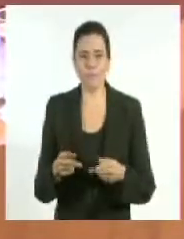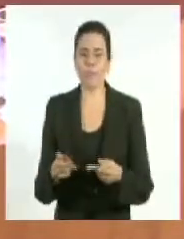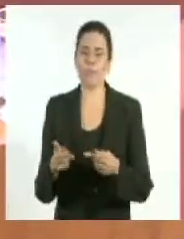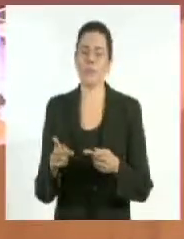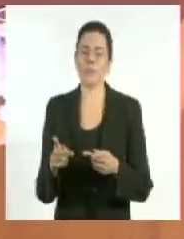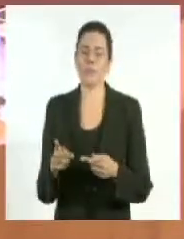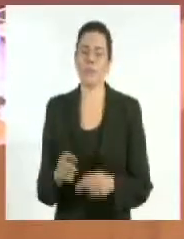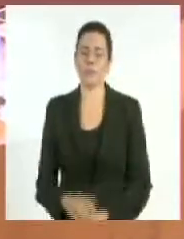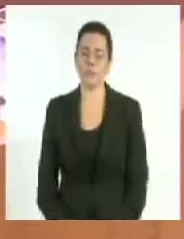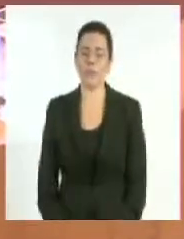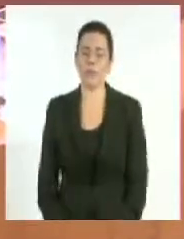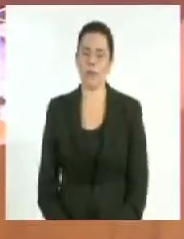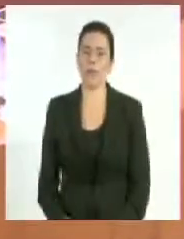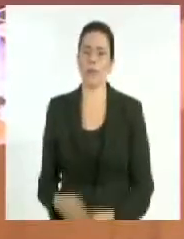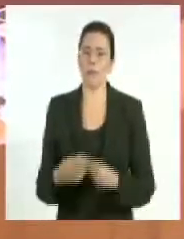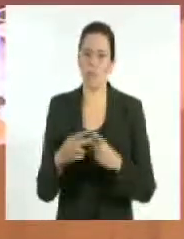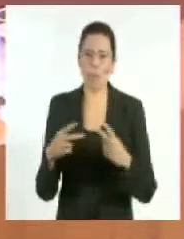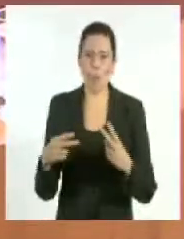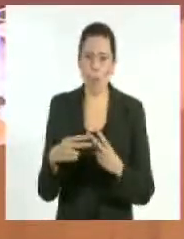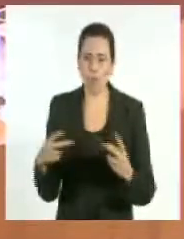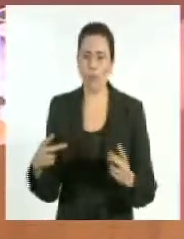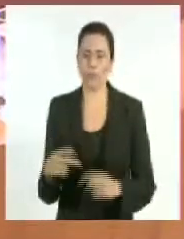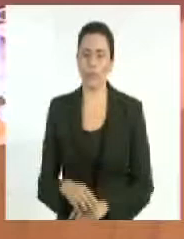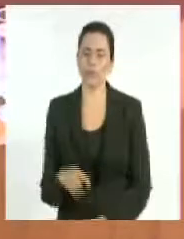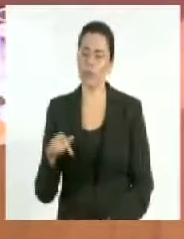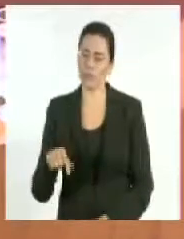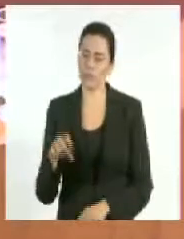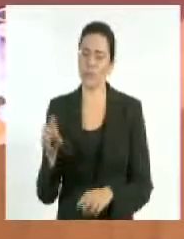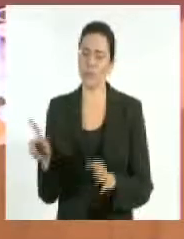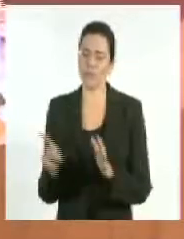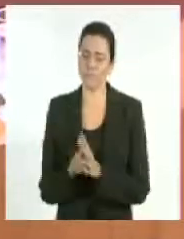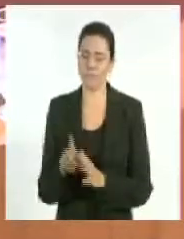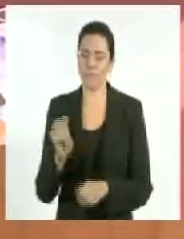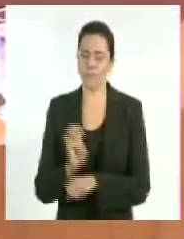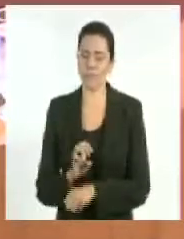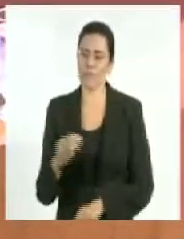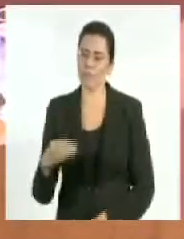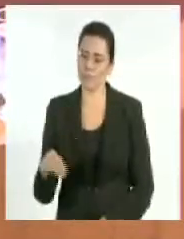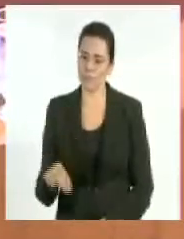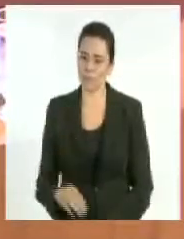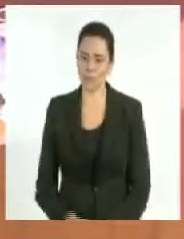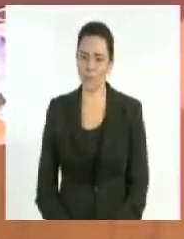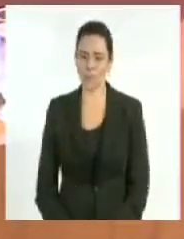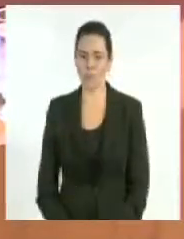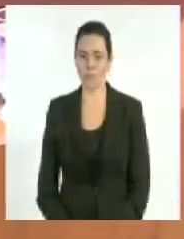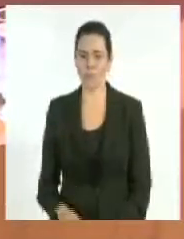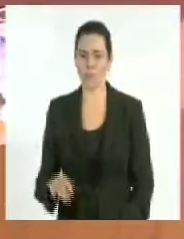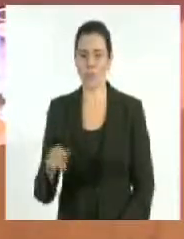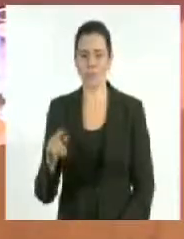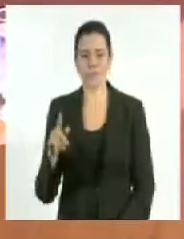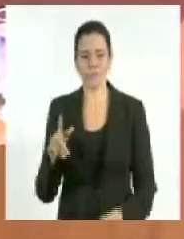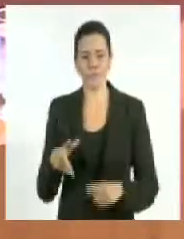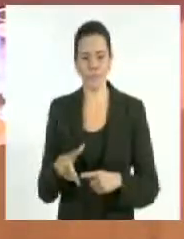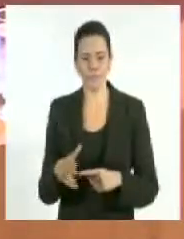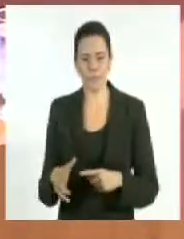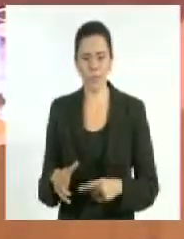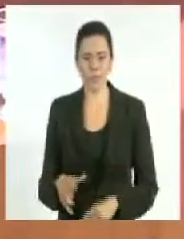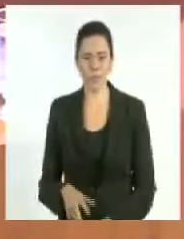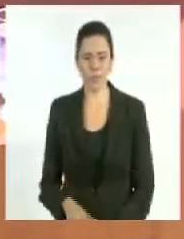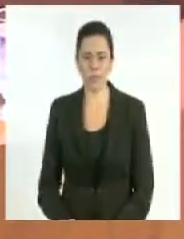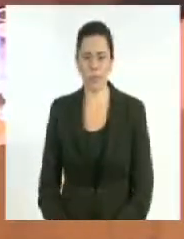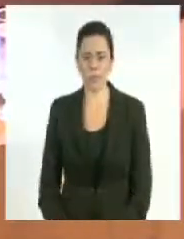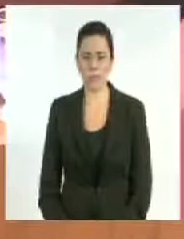receita estadual, deputada Nina. Então, essas questões têm que ser revistas. E, além de